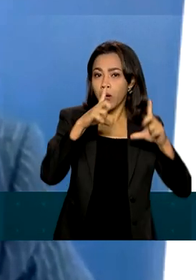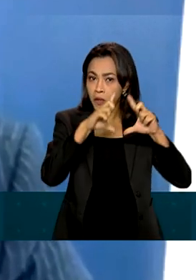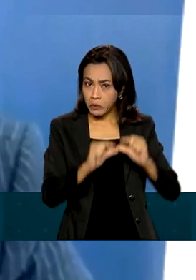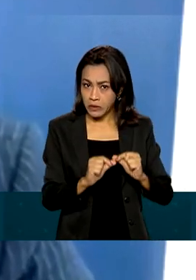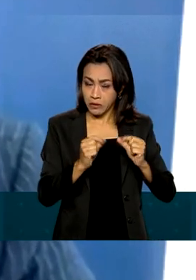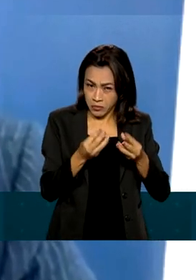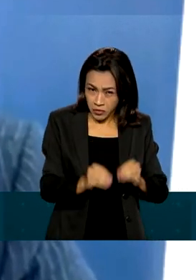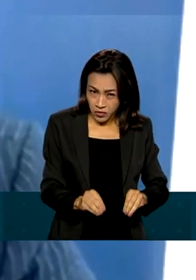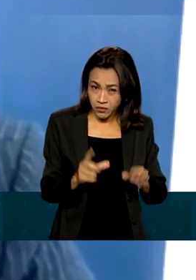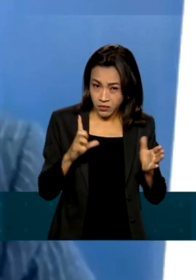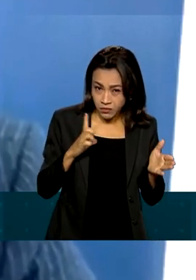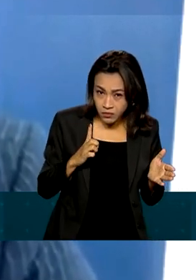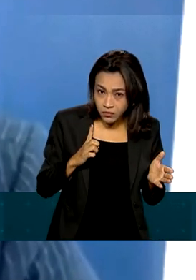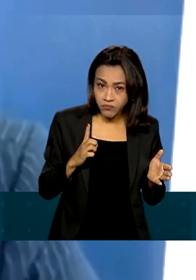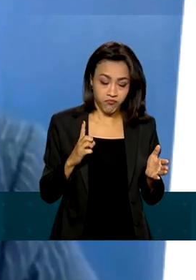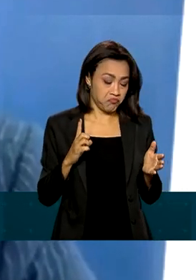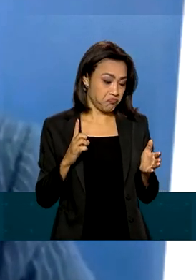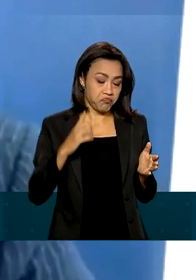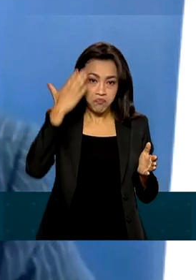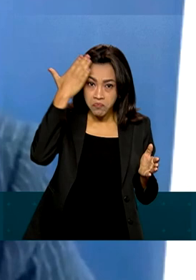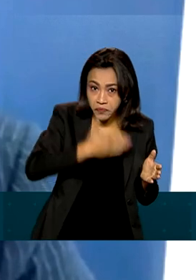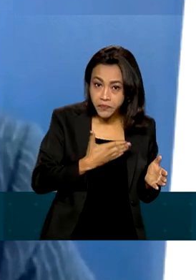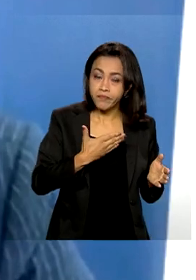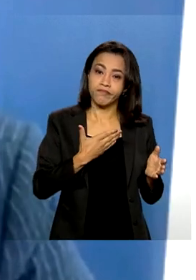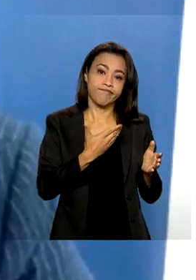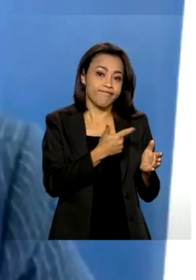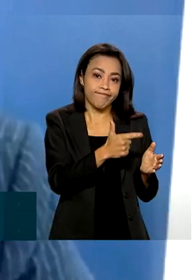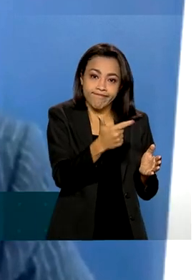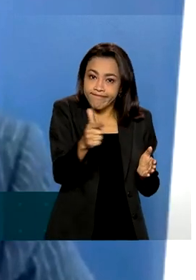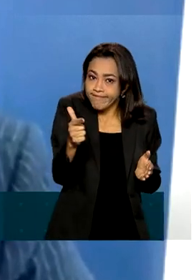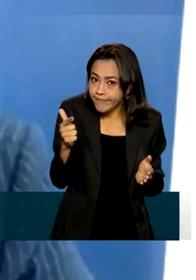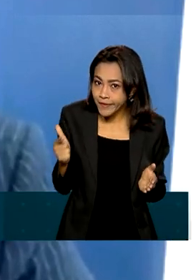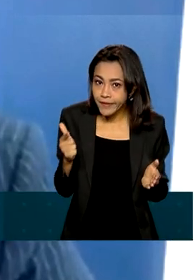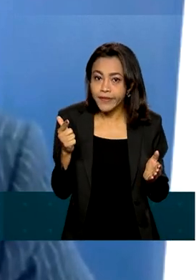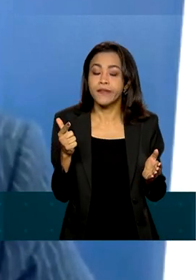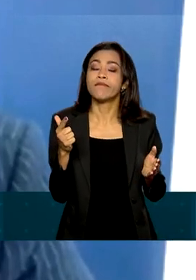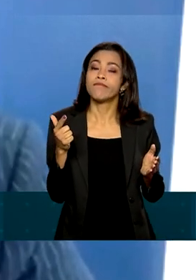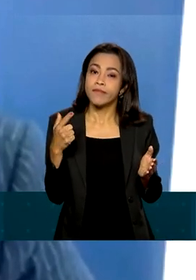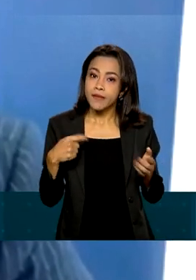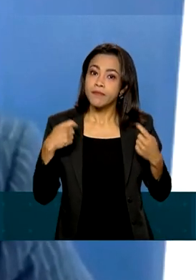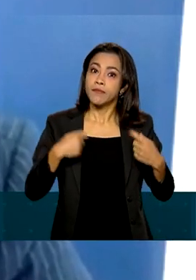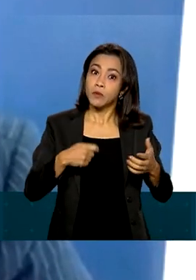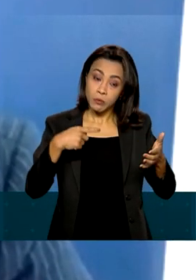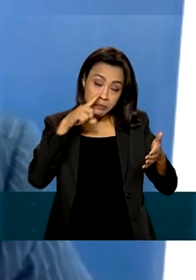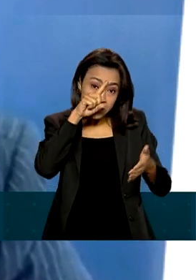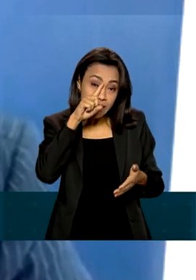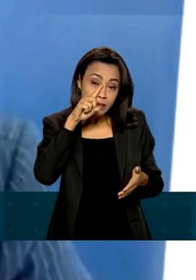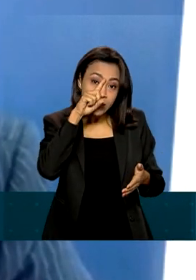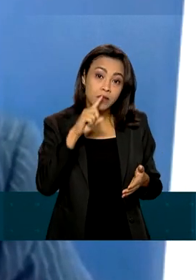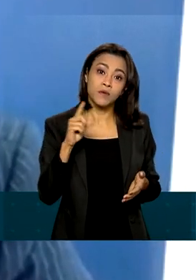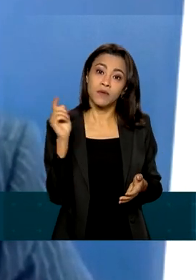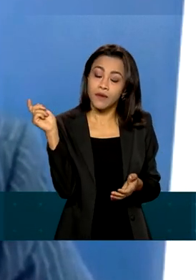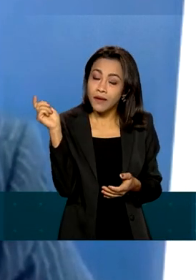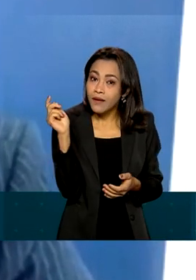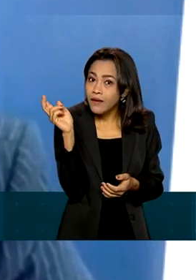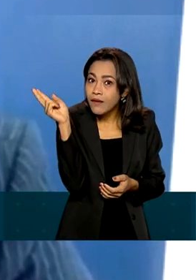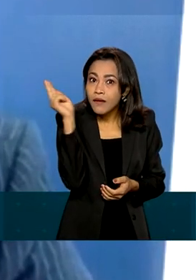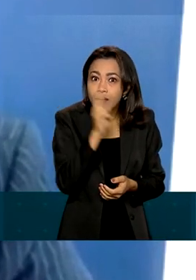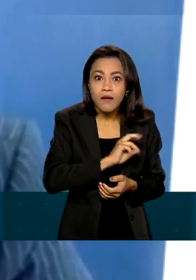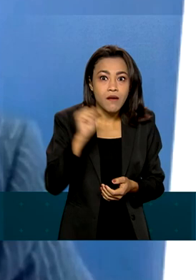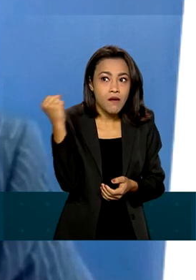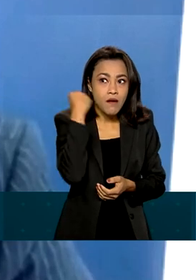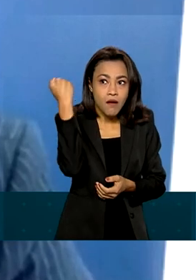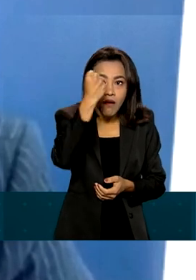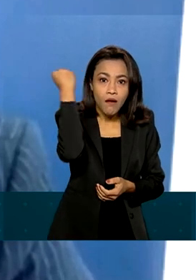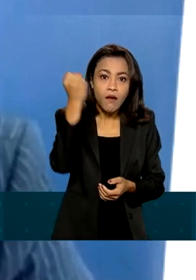portanto, ainda não se tem condições de delimitar com clareza os riscos e agravos inerentes a cada